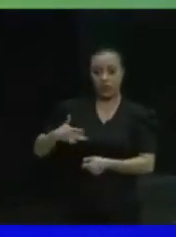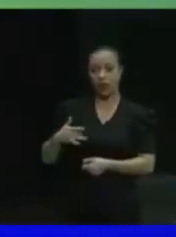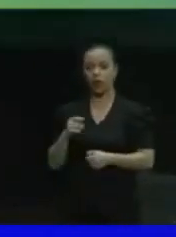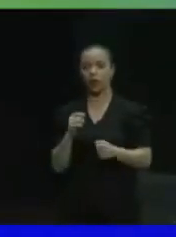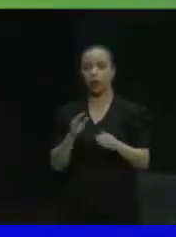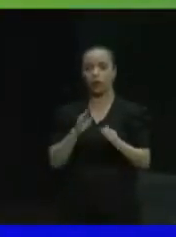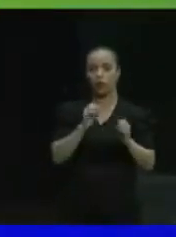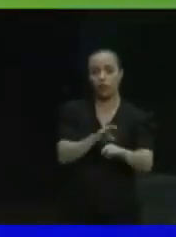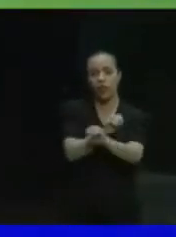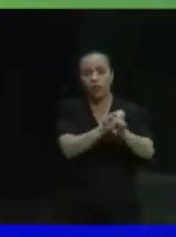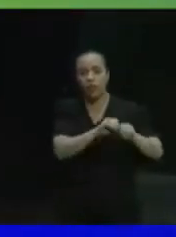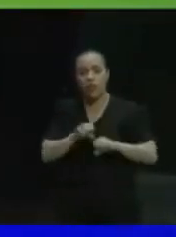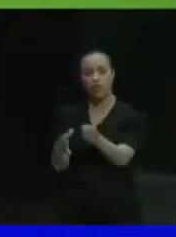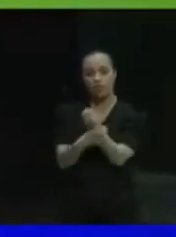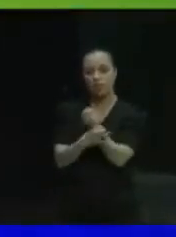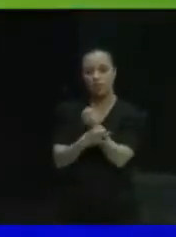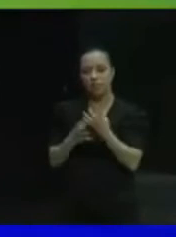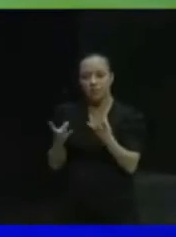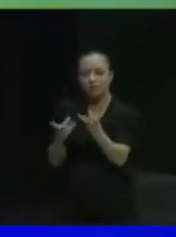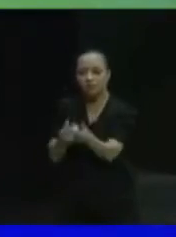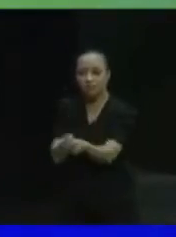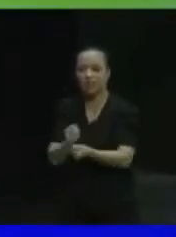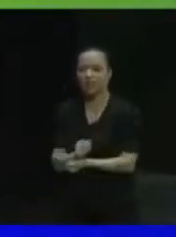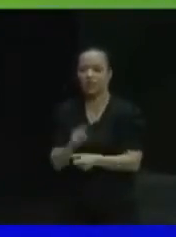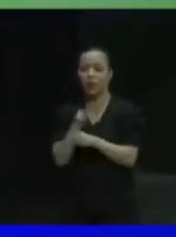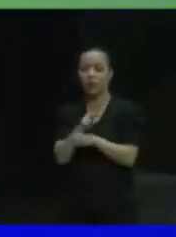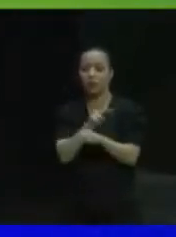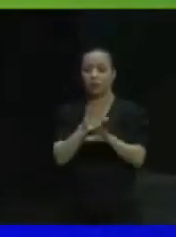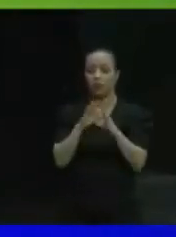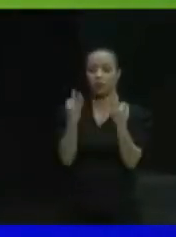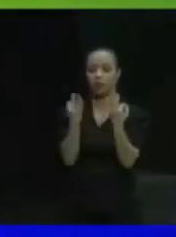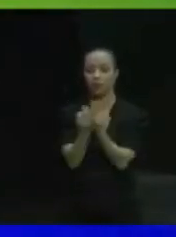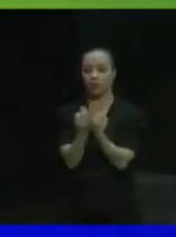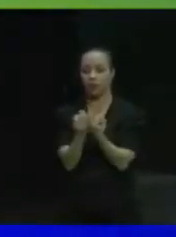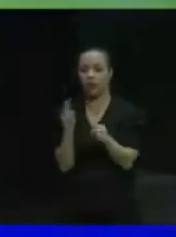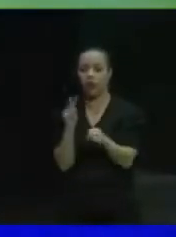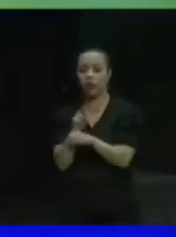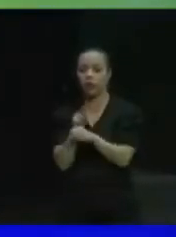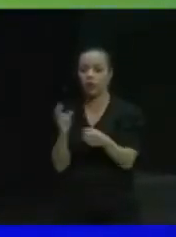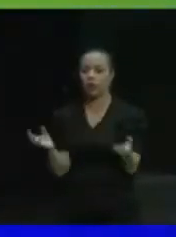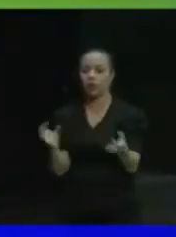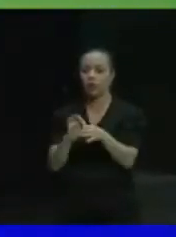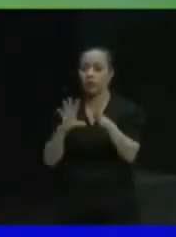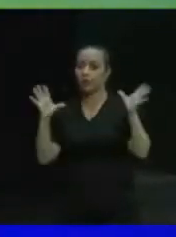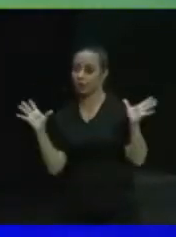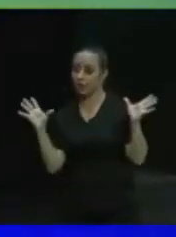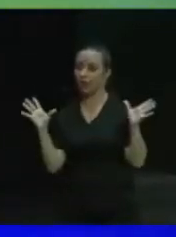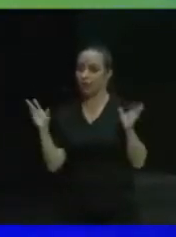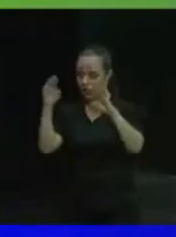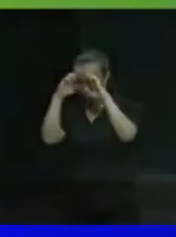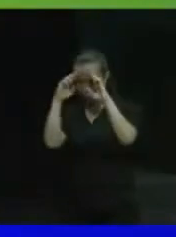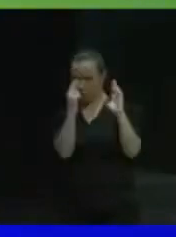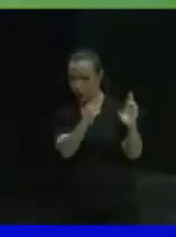qualidade, proteger a família, cultivar as liberdades e o respeito com o próximo e com o